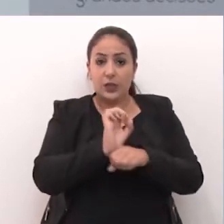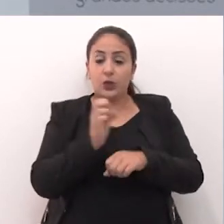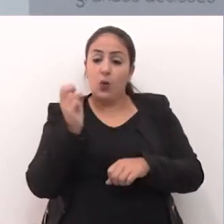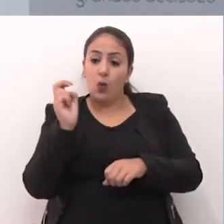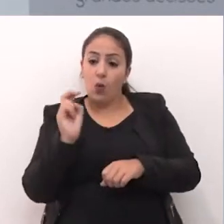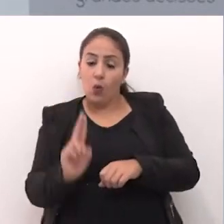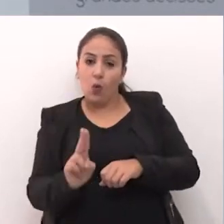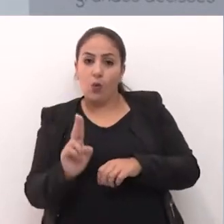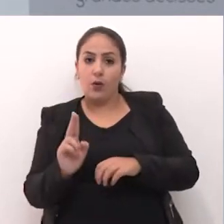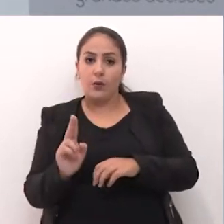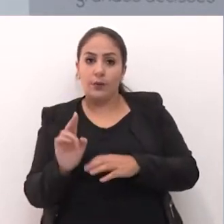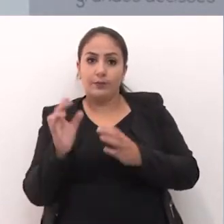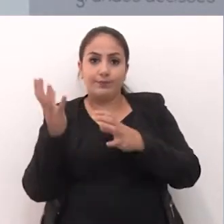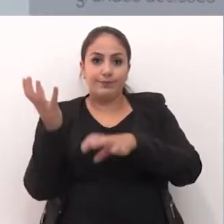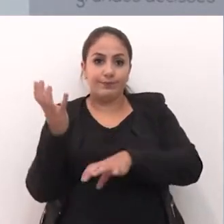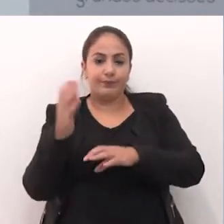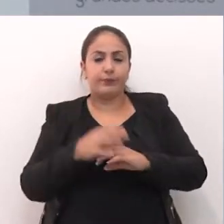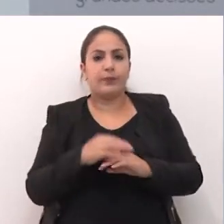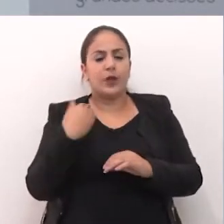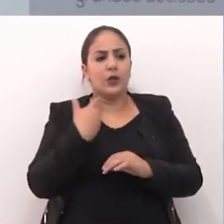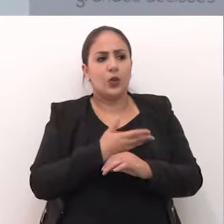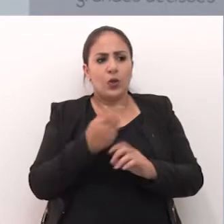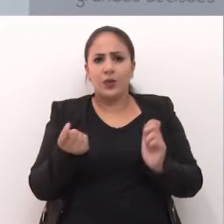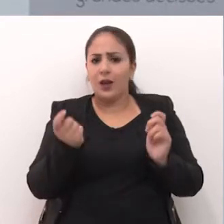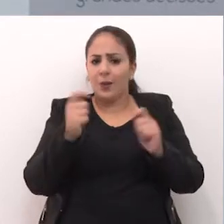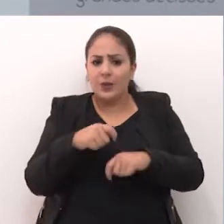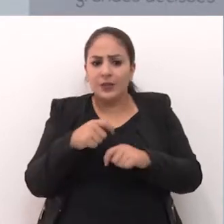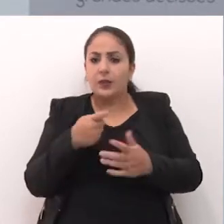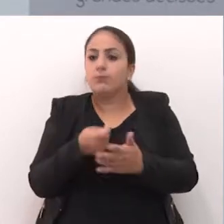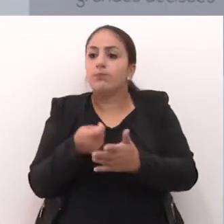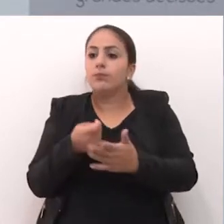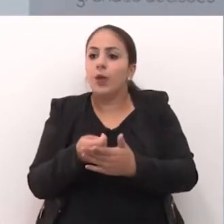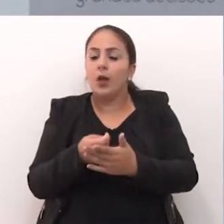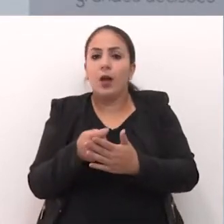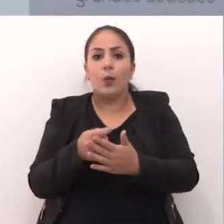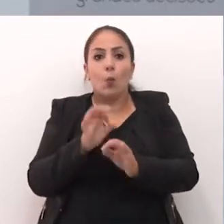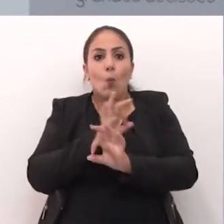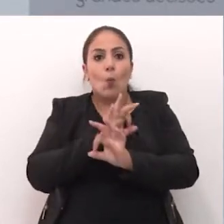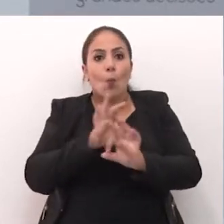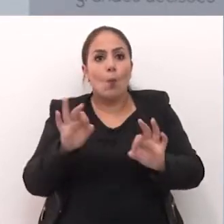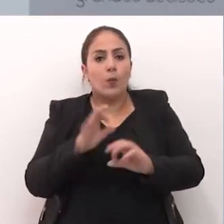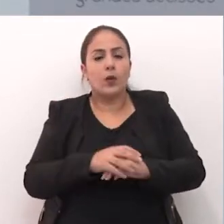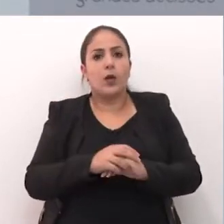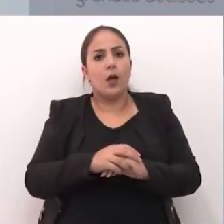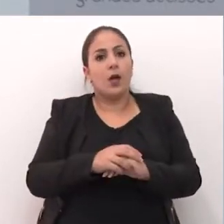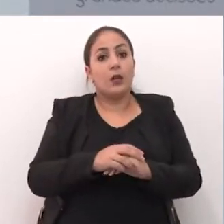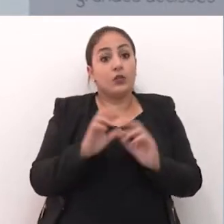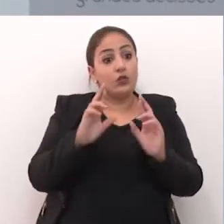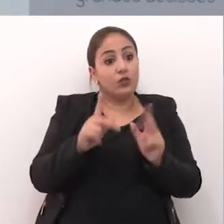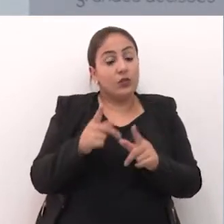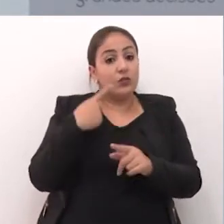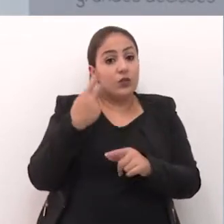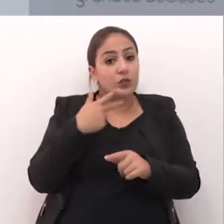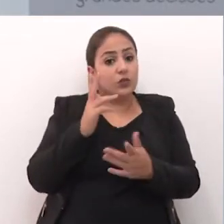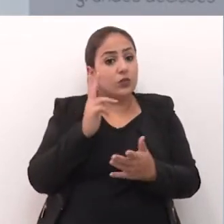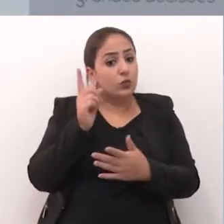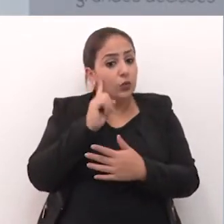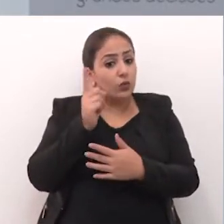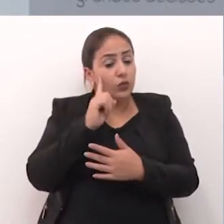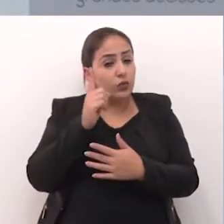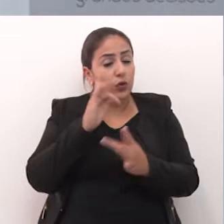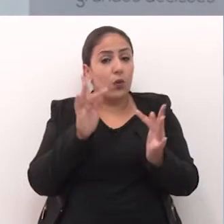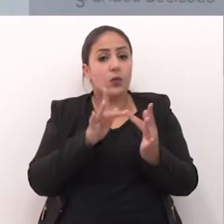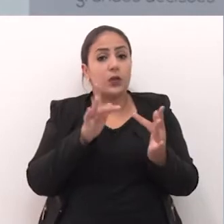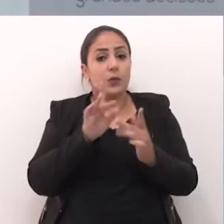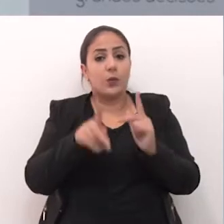capacidade de fiscalizarmos, pressionarmos esses políticos é nula. Ao passo que os vereadores, que são diariamente cobrados porque estão constantemente em